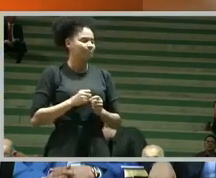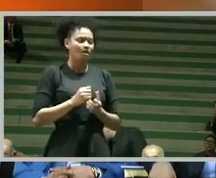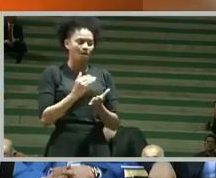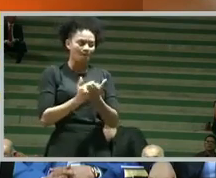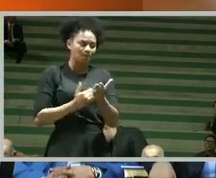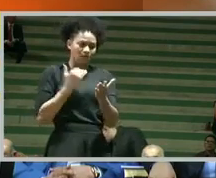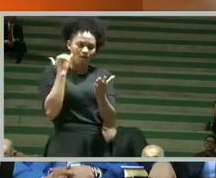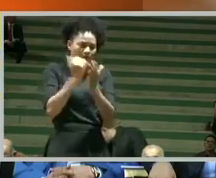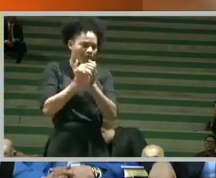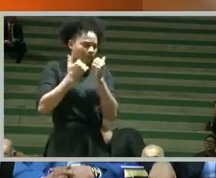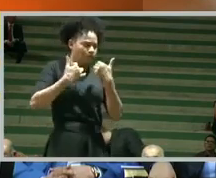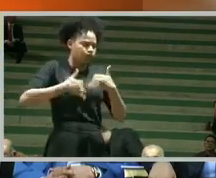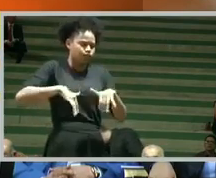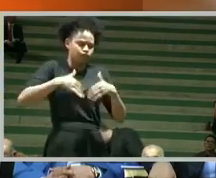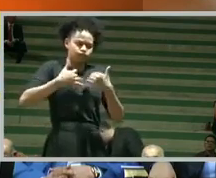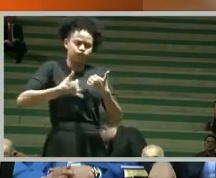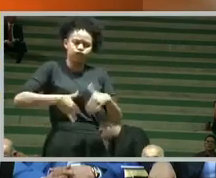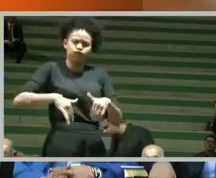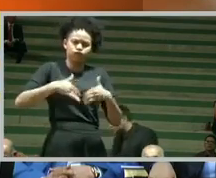grandes coisas